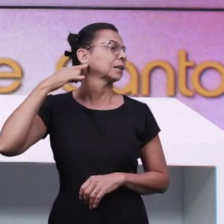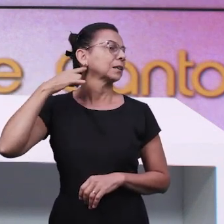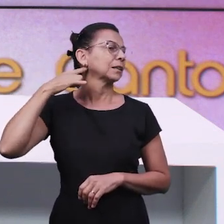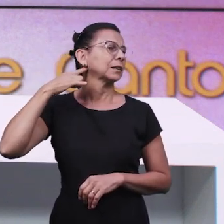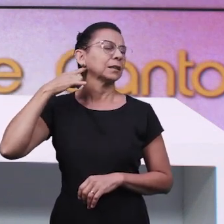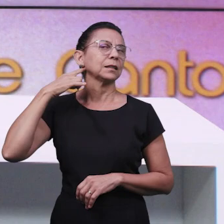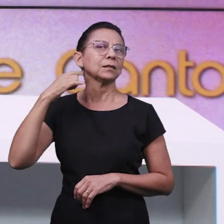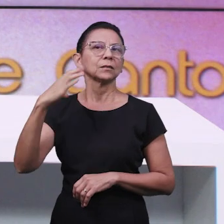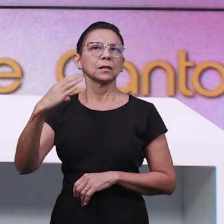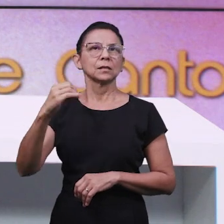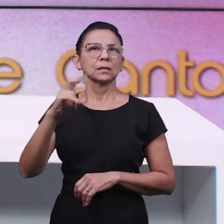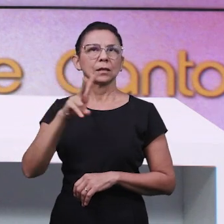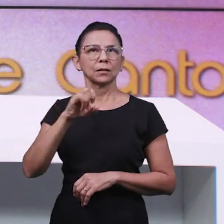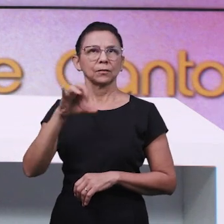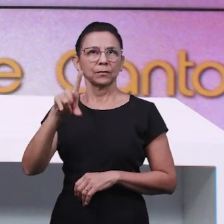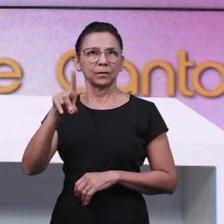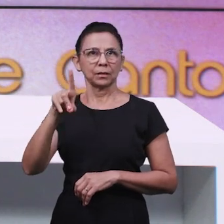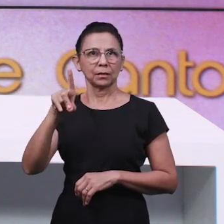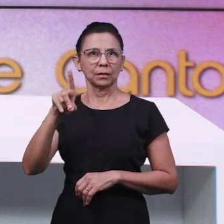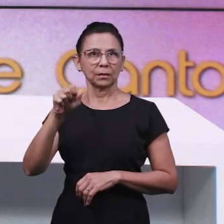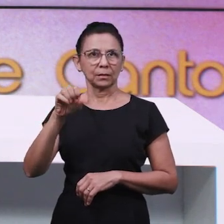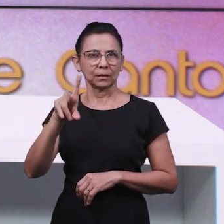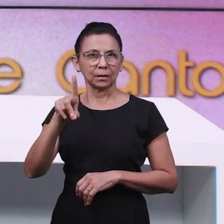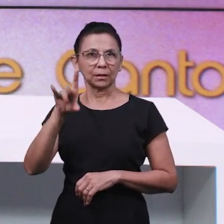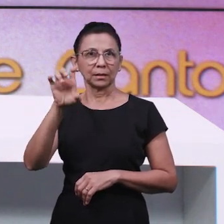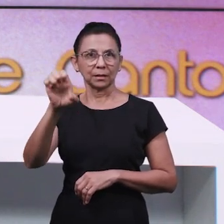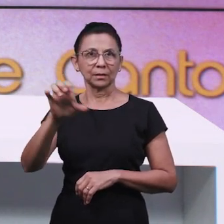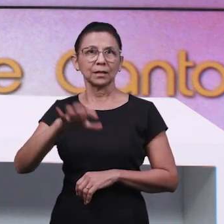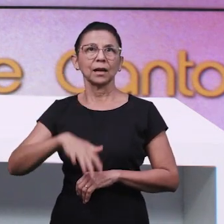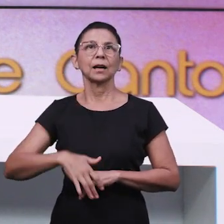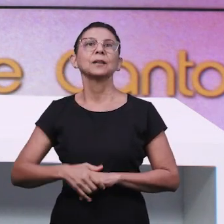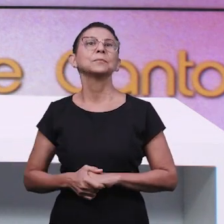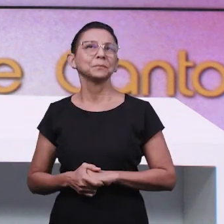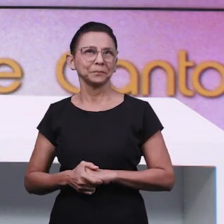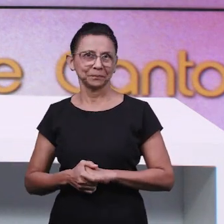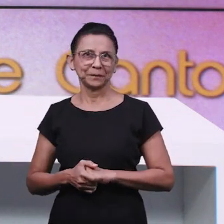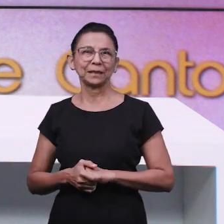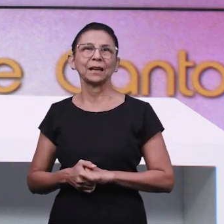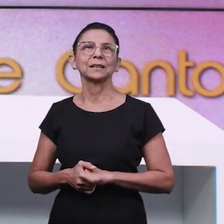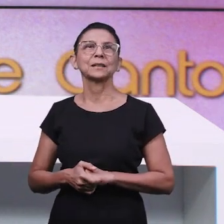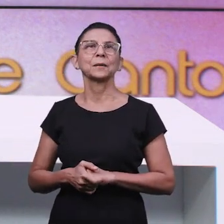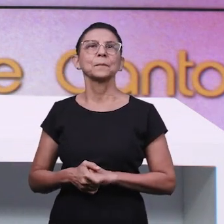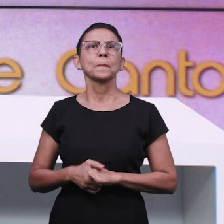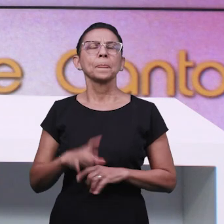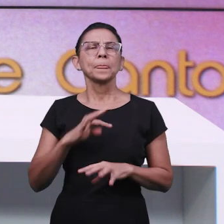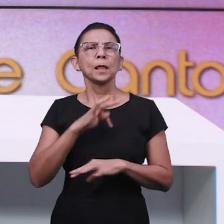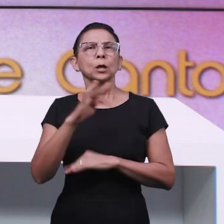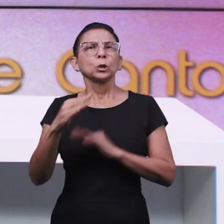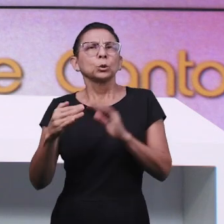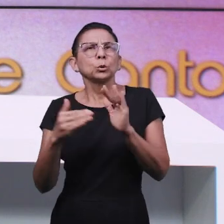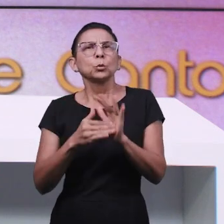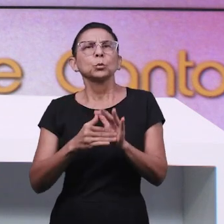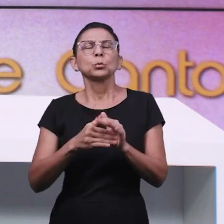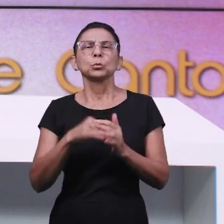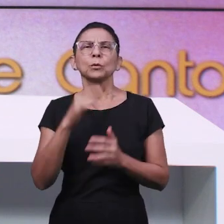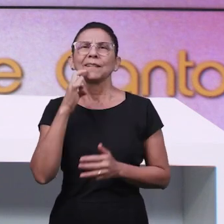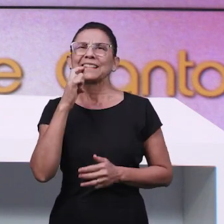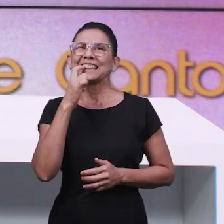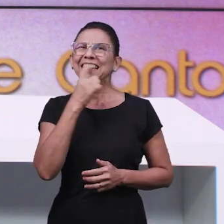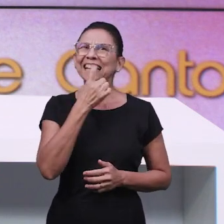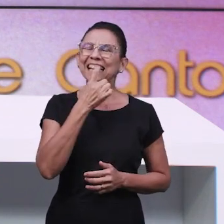estamos cantando, toda essa estrutura muscular, véu palatino, língua,